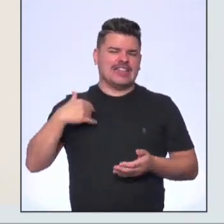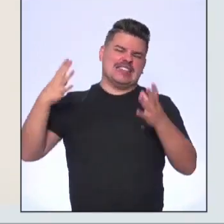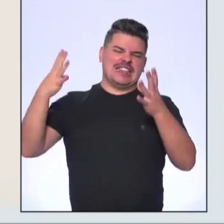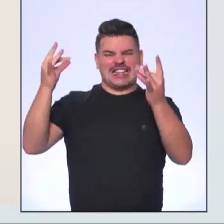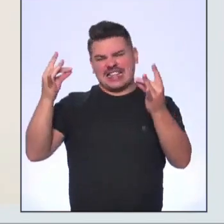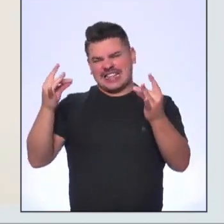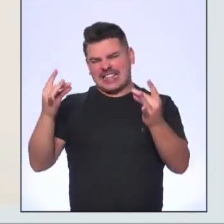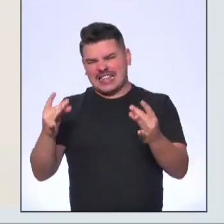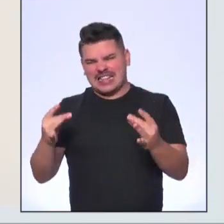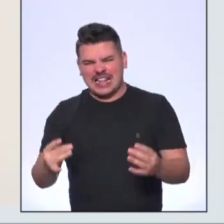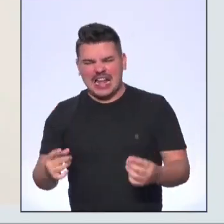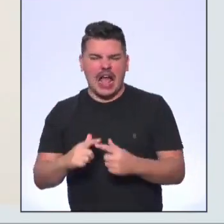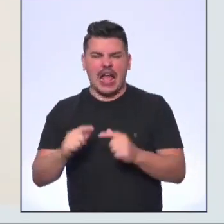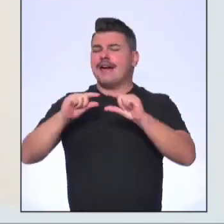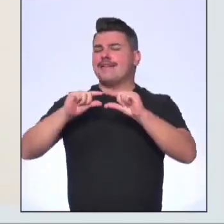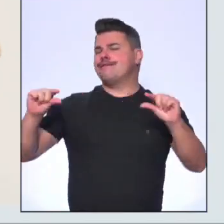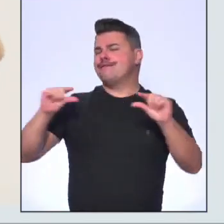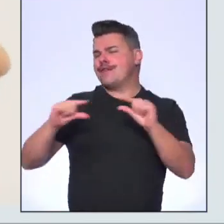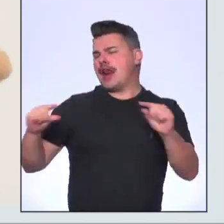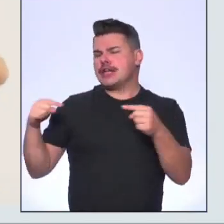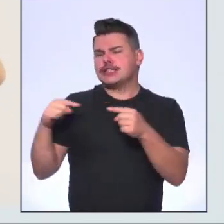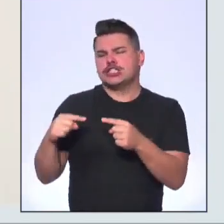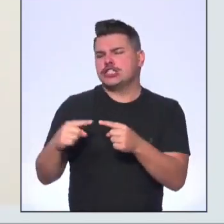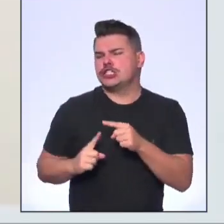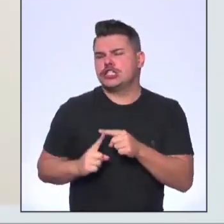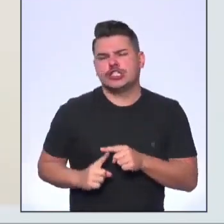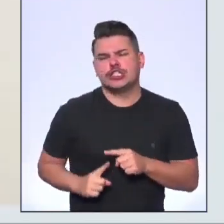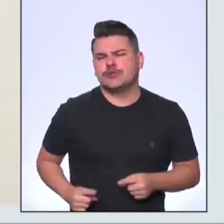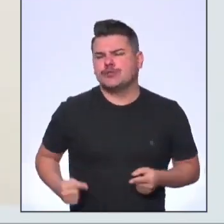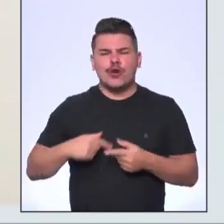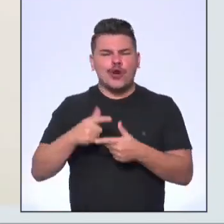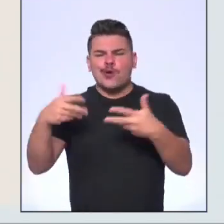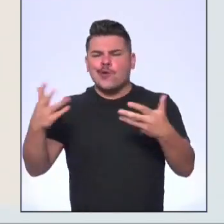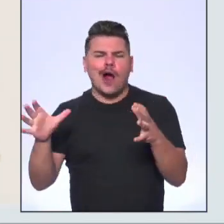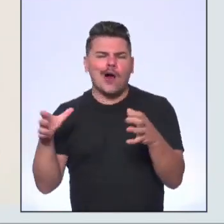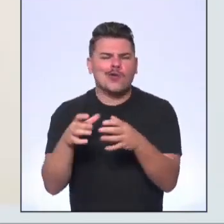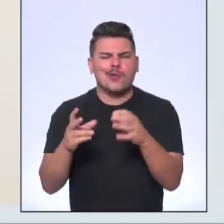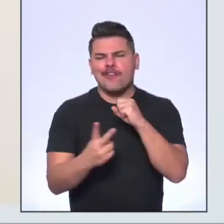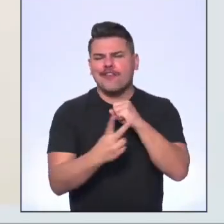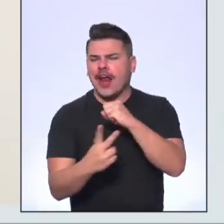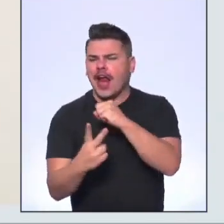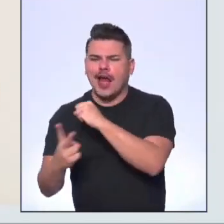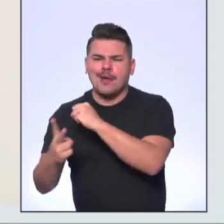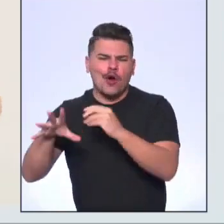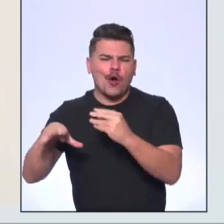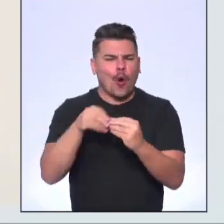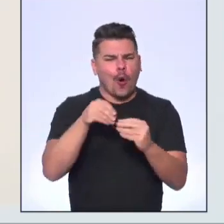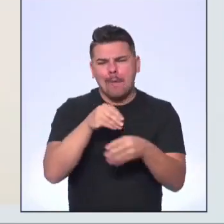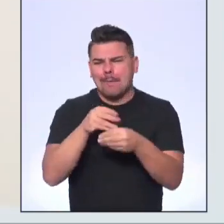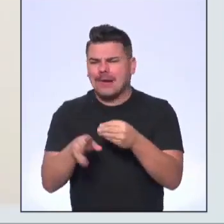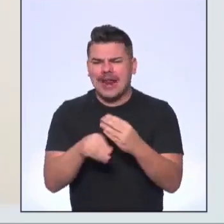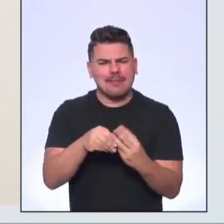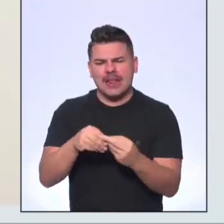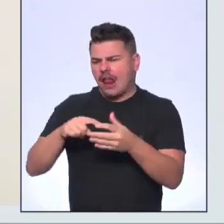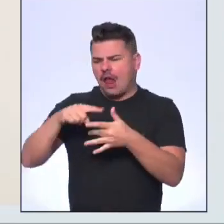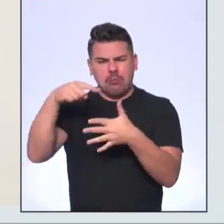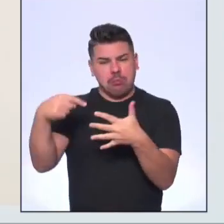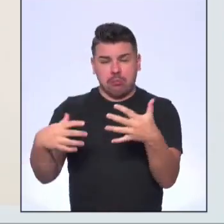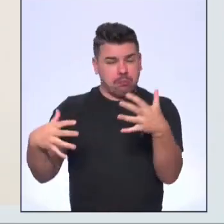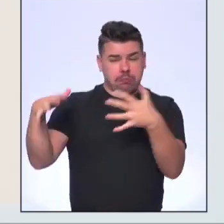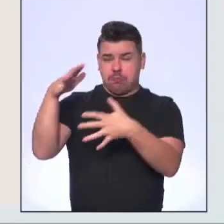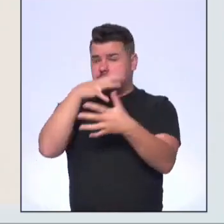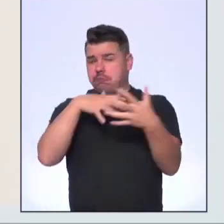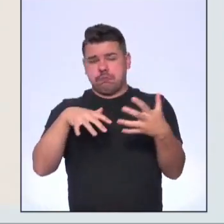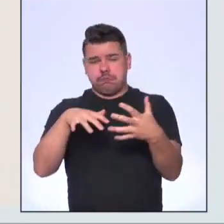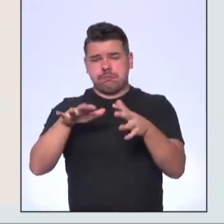Dos tipos de oração, né? Dos complementos verbais e tal. Mas a coisa básica. E o que é